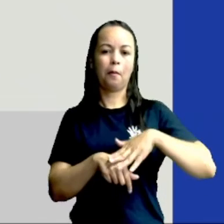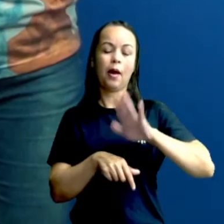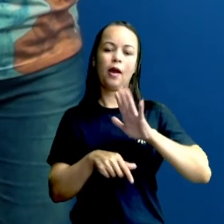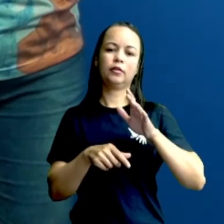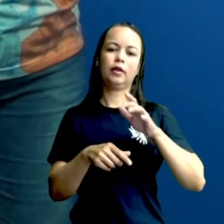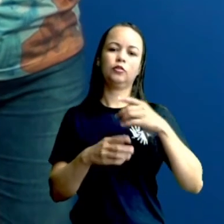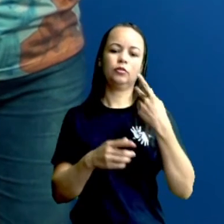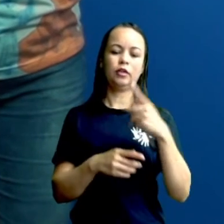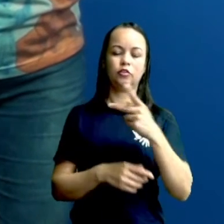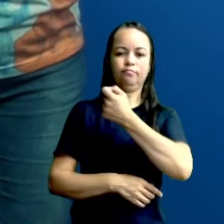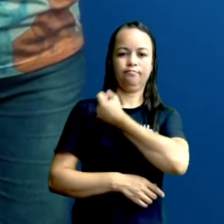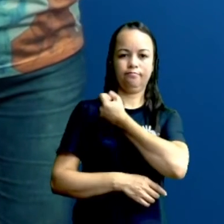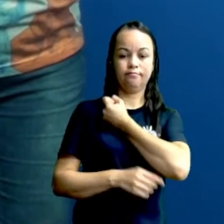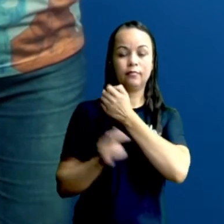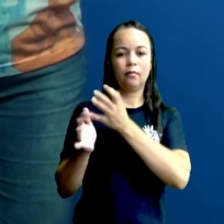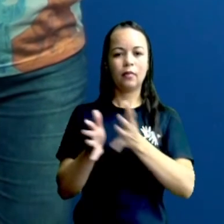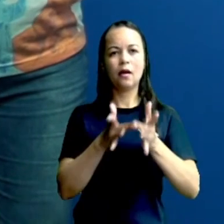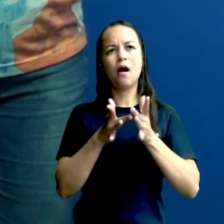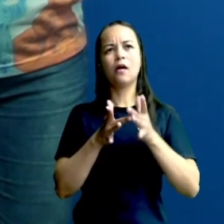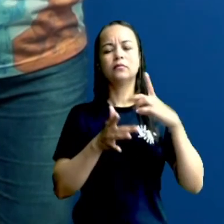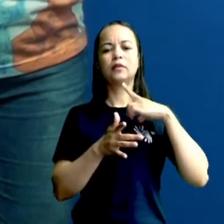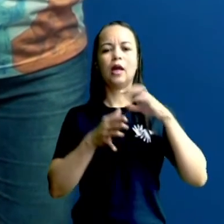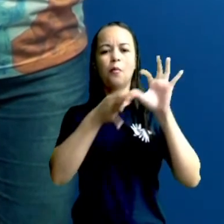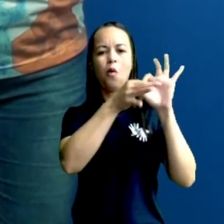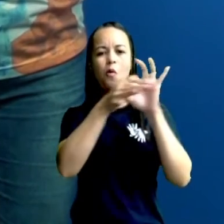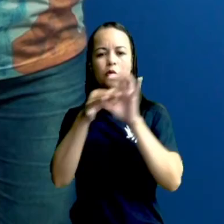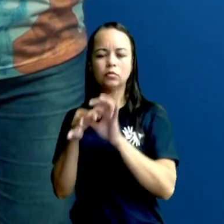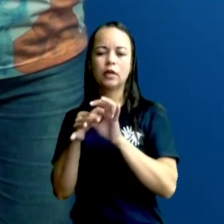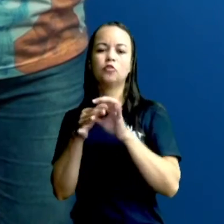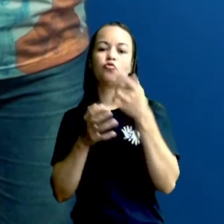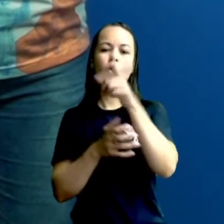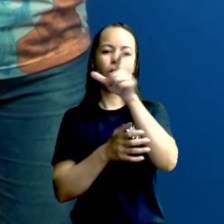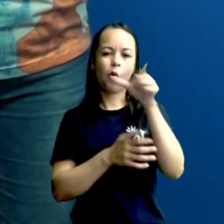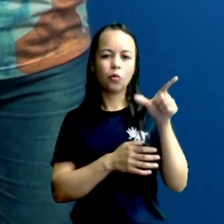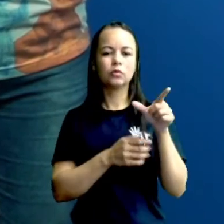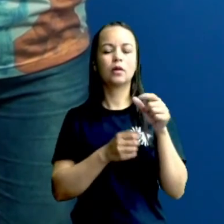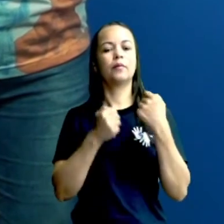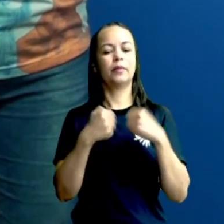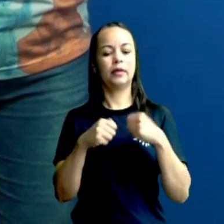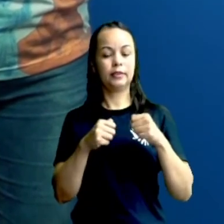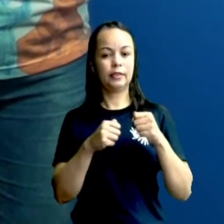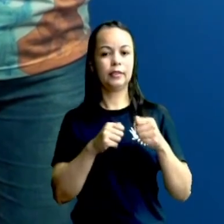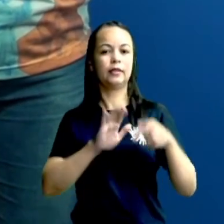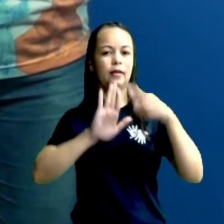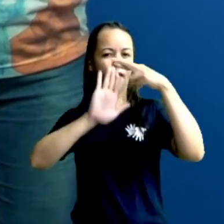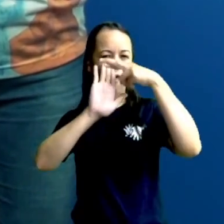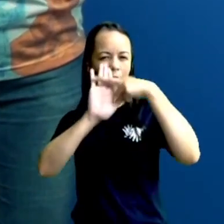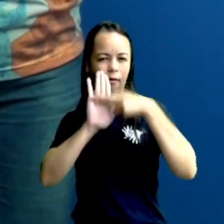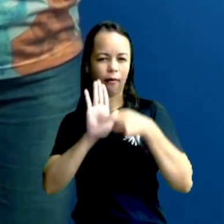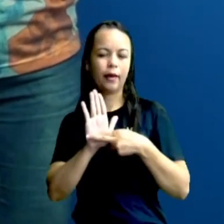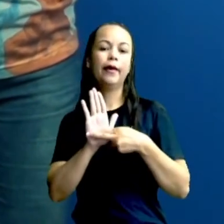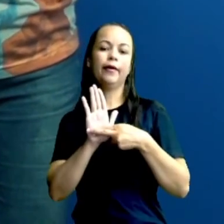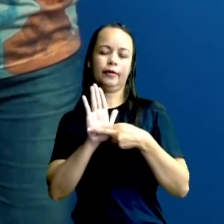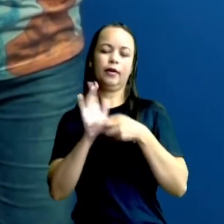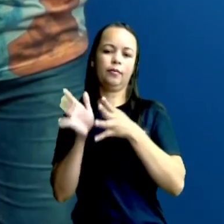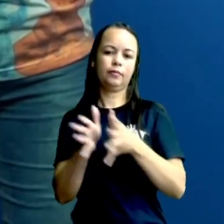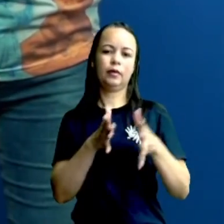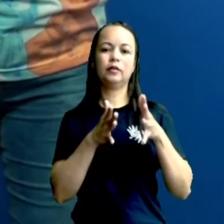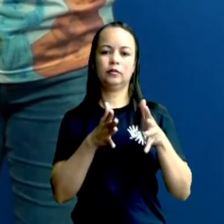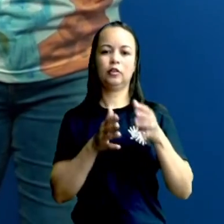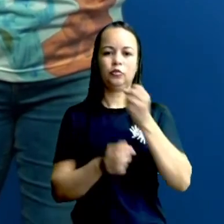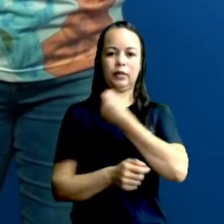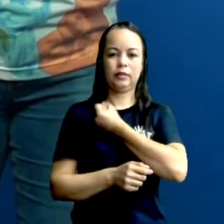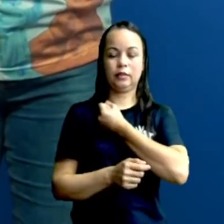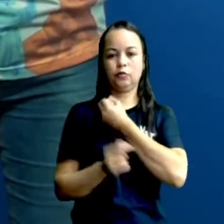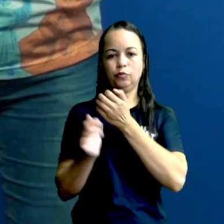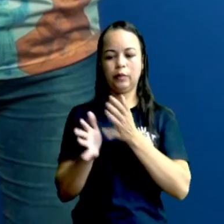expressões numéricas a gente tem aí outros contextos também que precisam ser seguidos, regras que precisam ser seguidas para a resolução da expressão